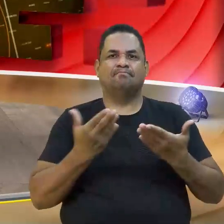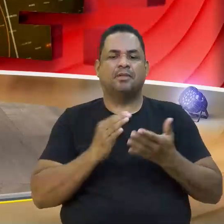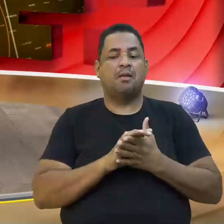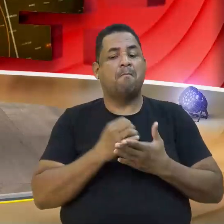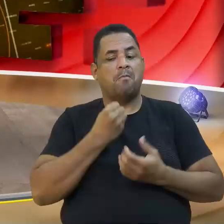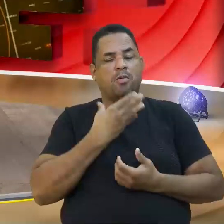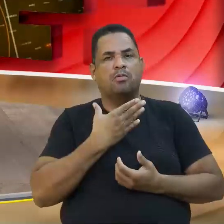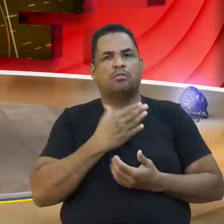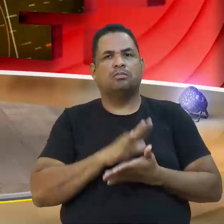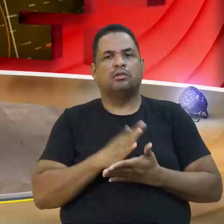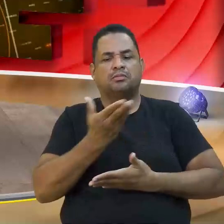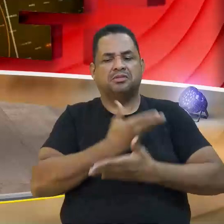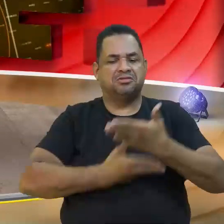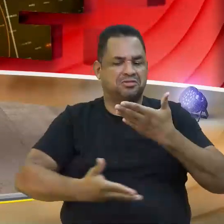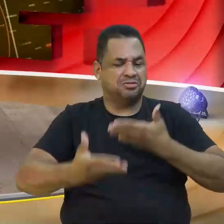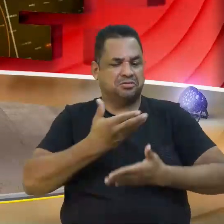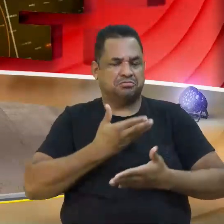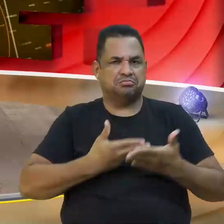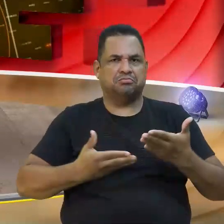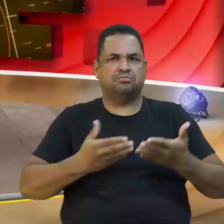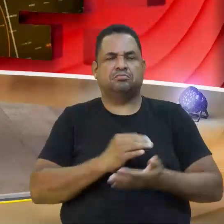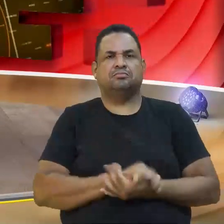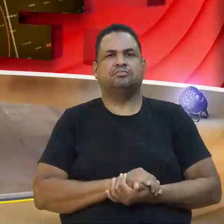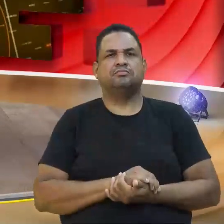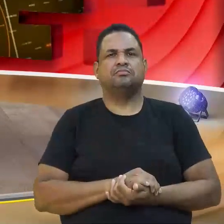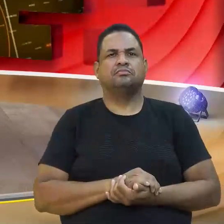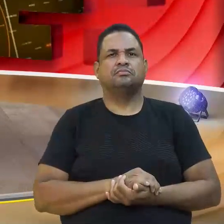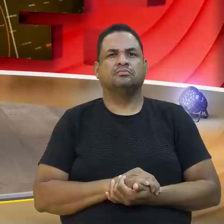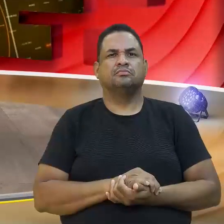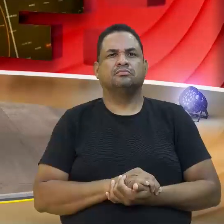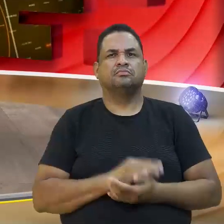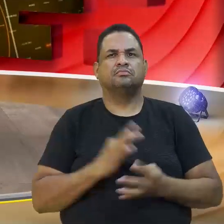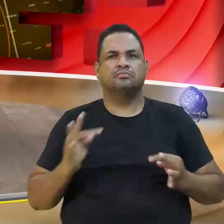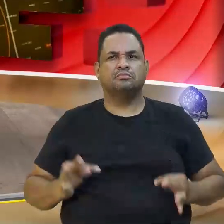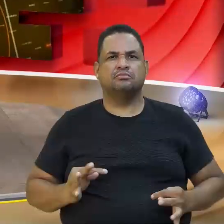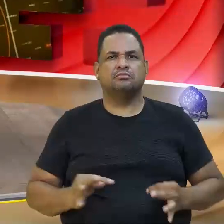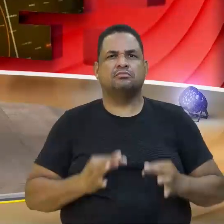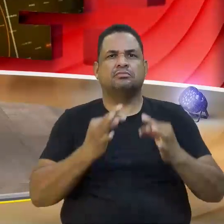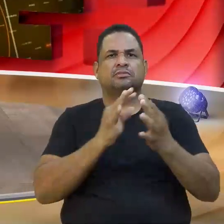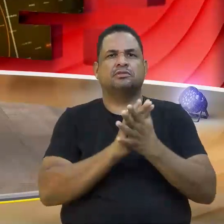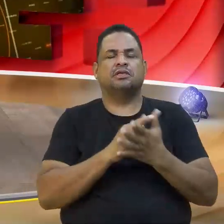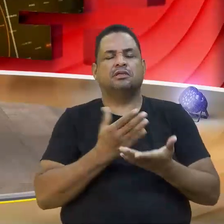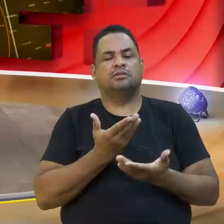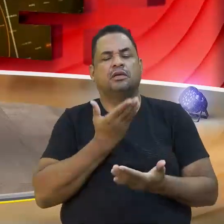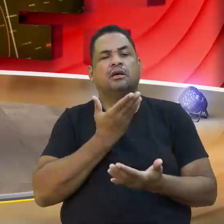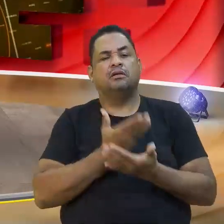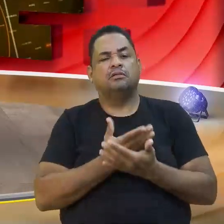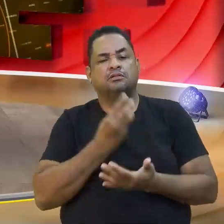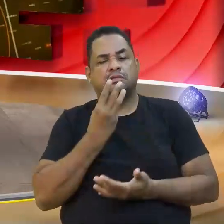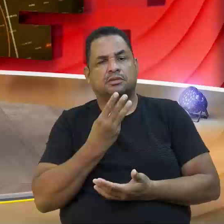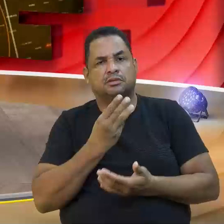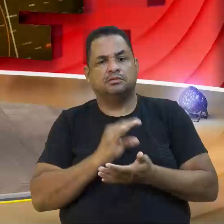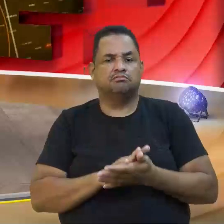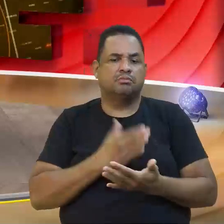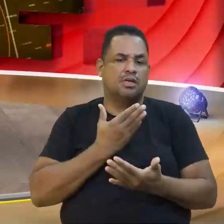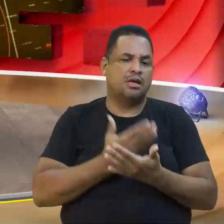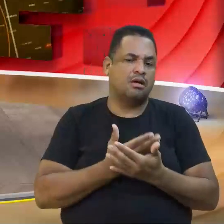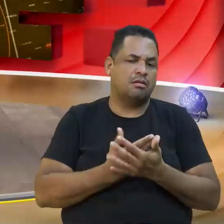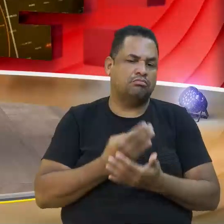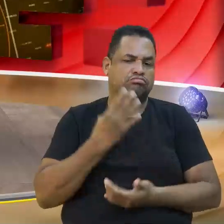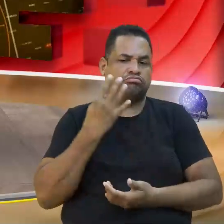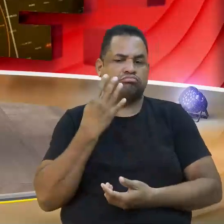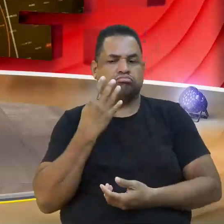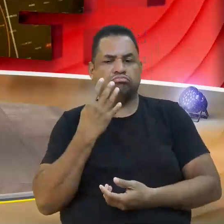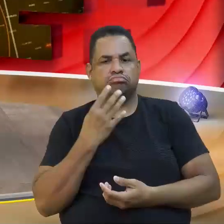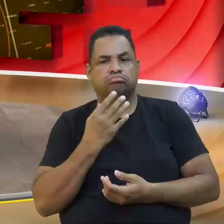na mediação. Muitos mesmo. E a gente vai mostrar umas técnicas na aula 3, outras na aula 4 e assim por diante. De vez em quando a gente vai trazer